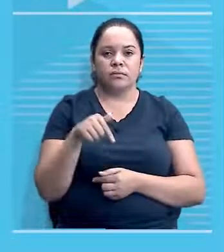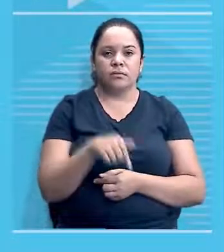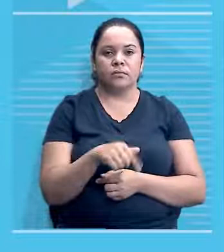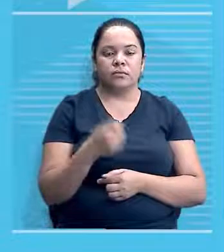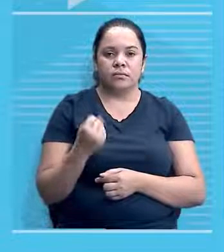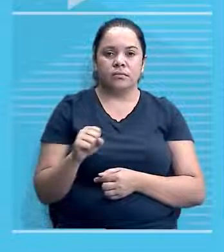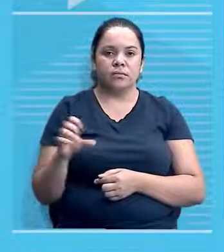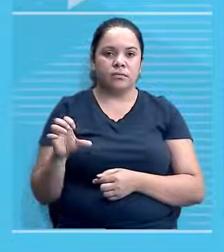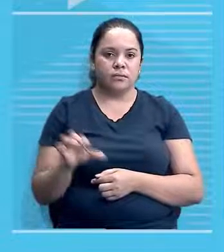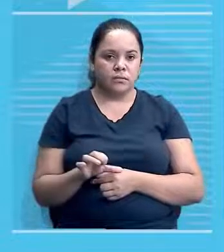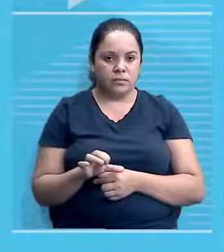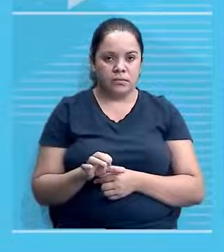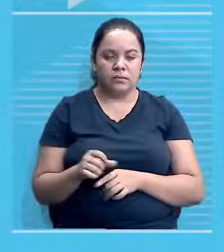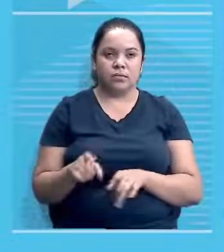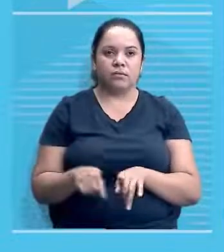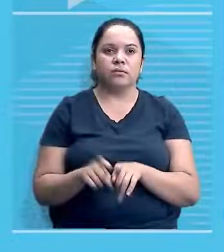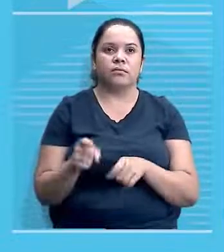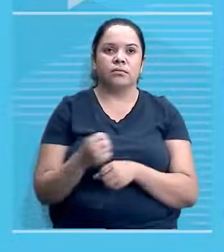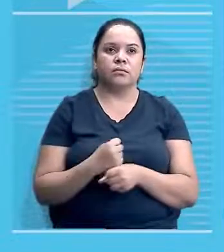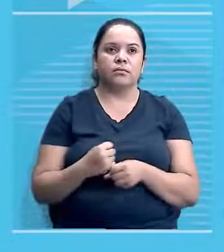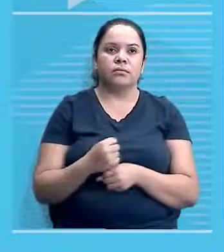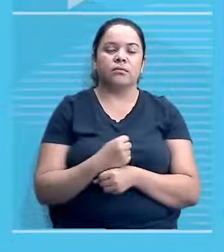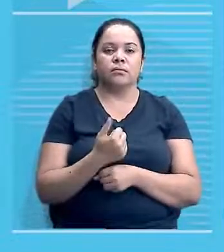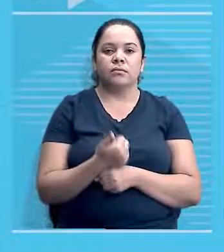teve a de 1830